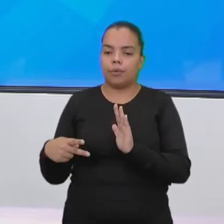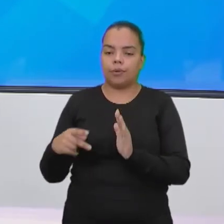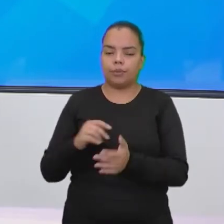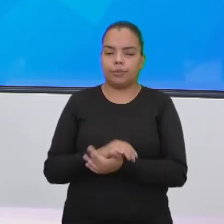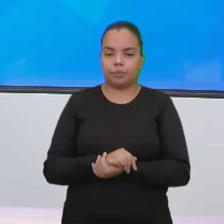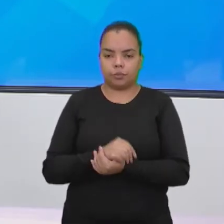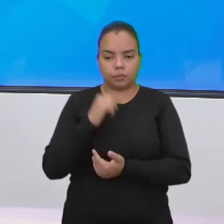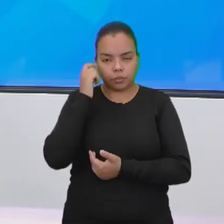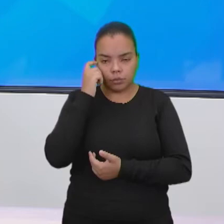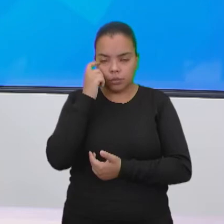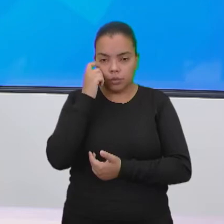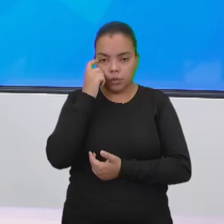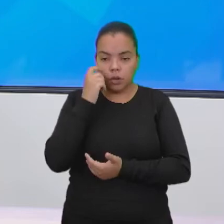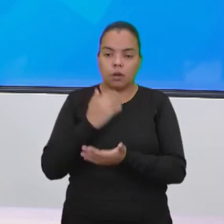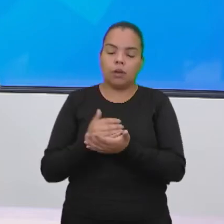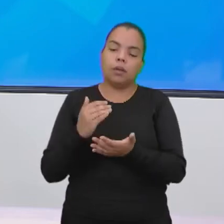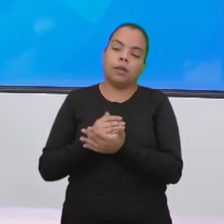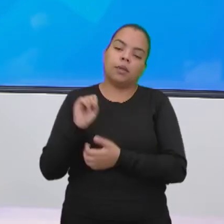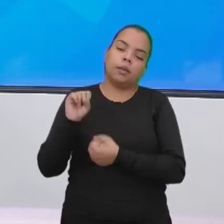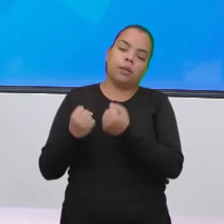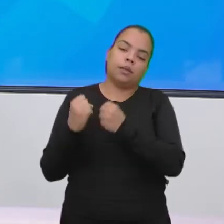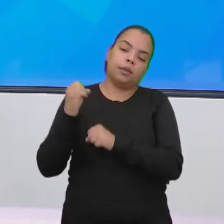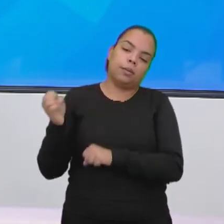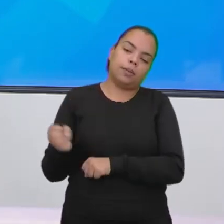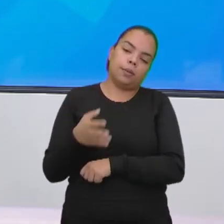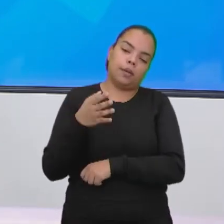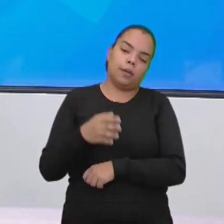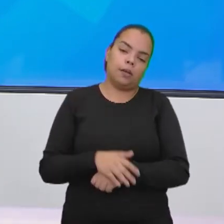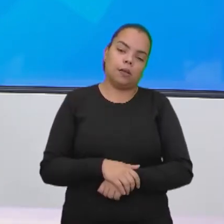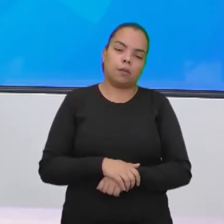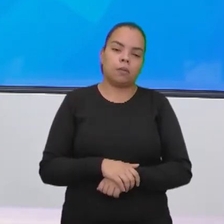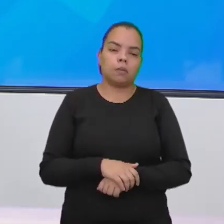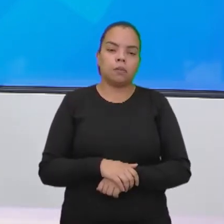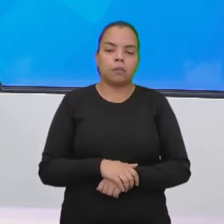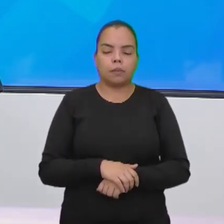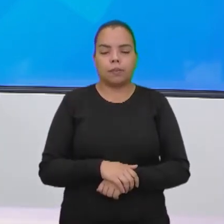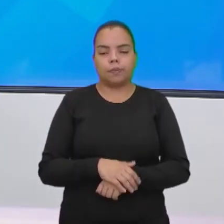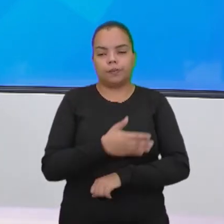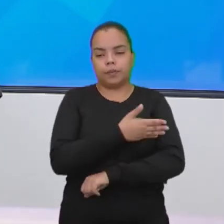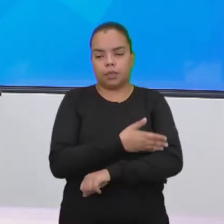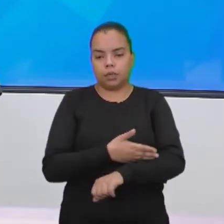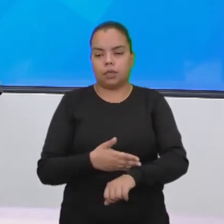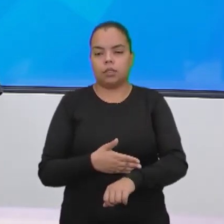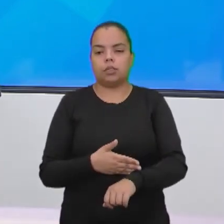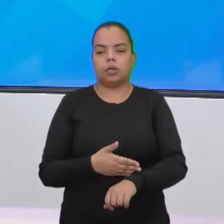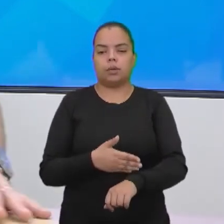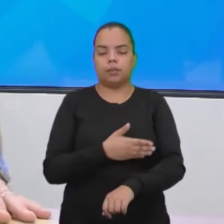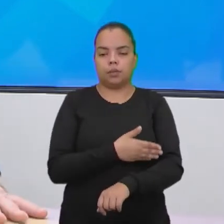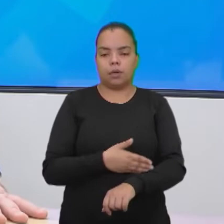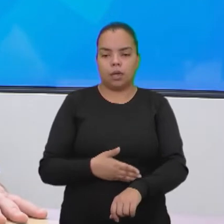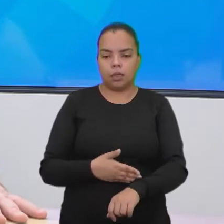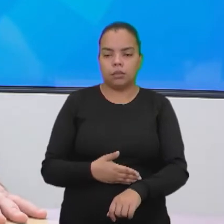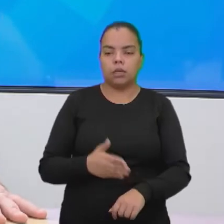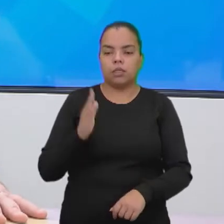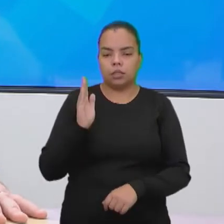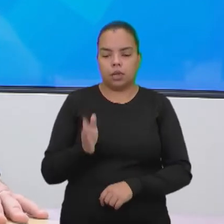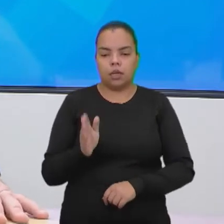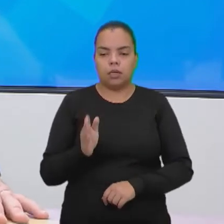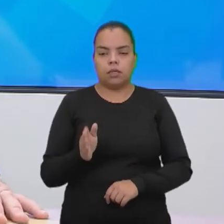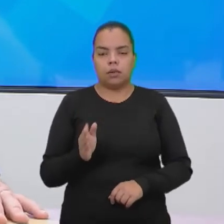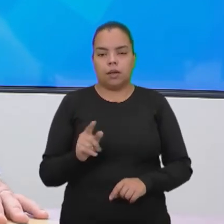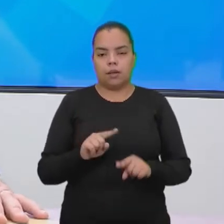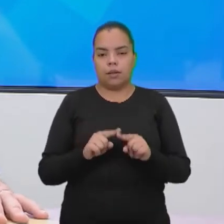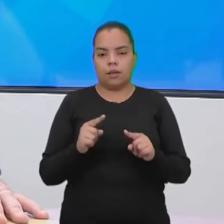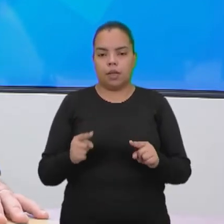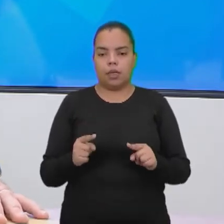tendo um lado diferente do que nós estávamos já habituados, apesar, né, de algumas empresas já terem, né, antes